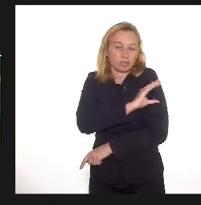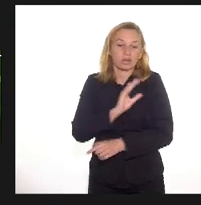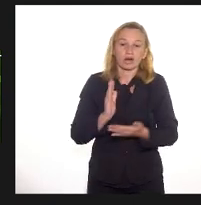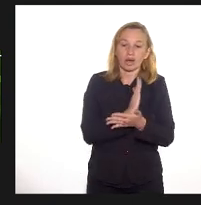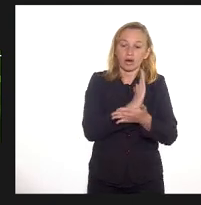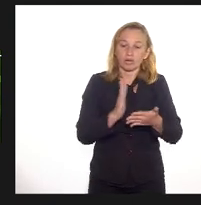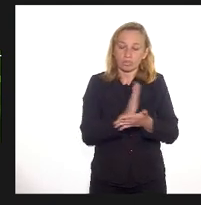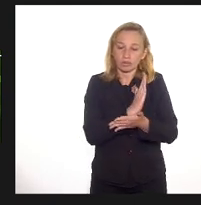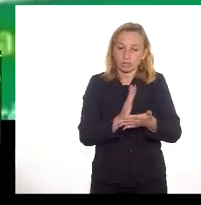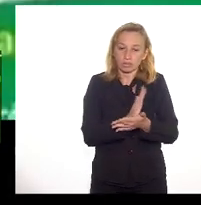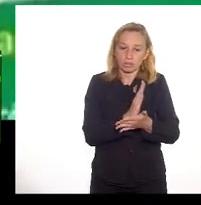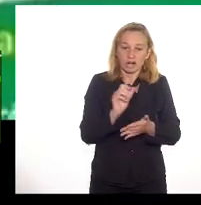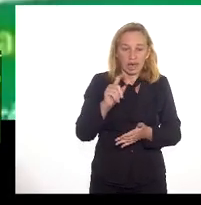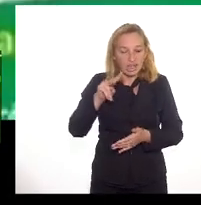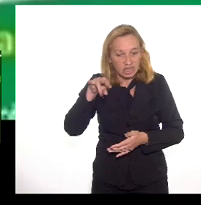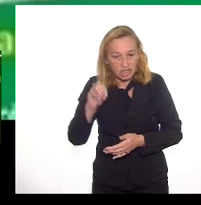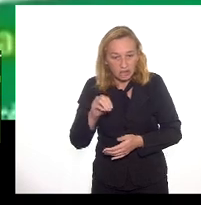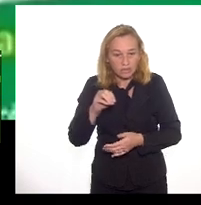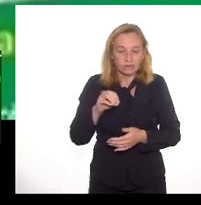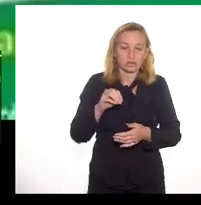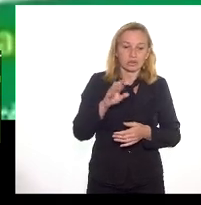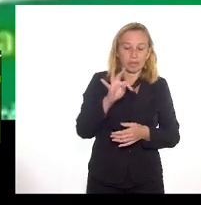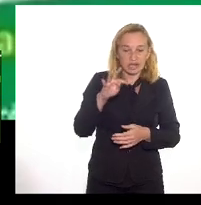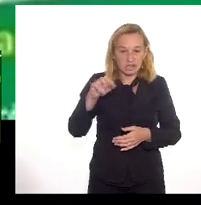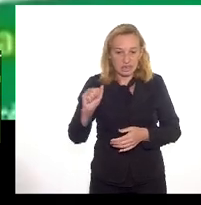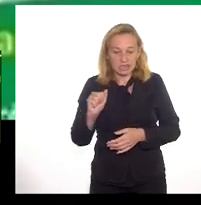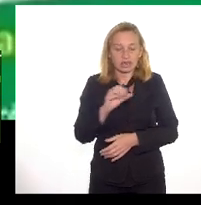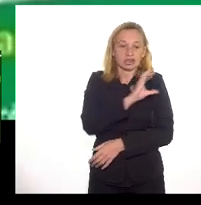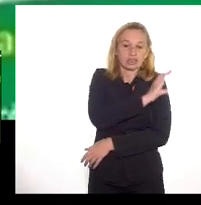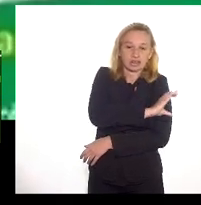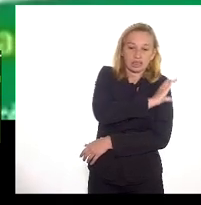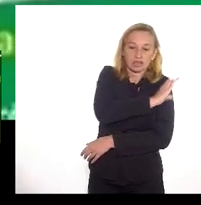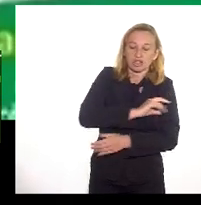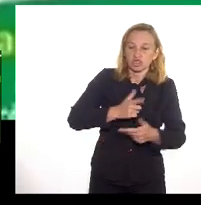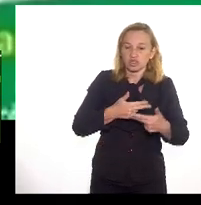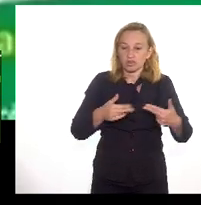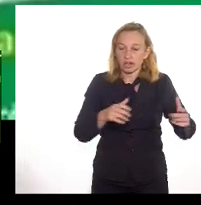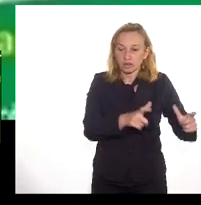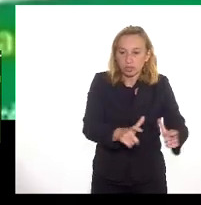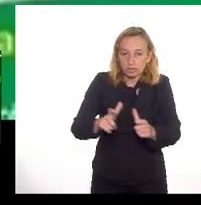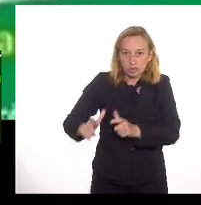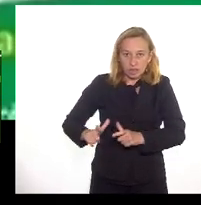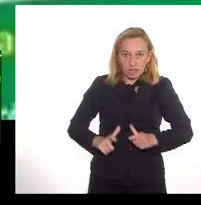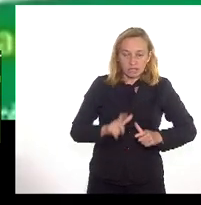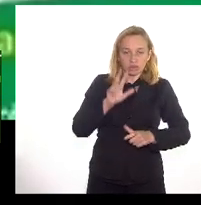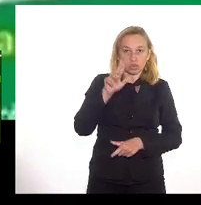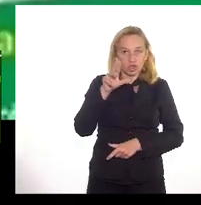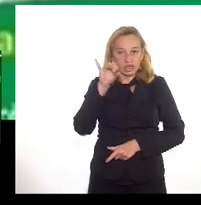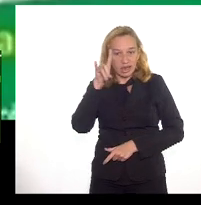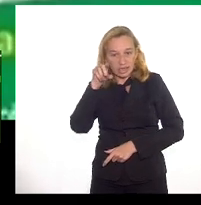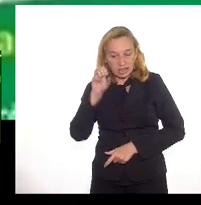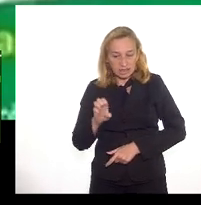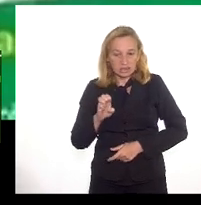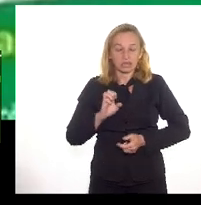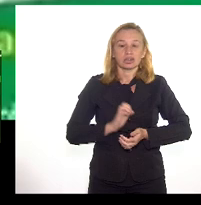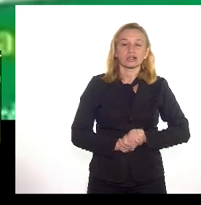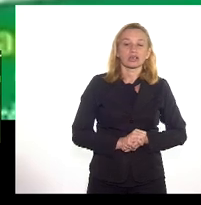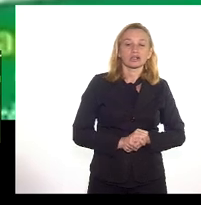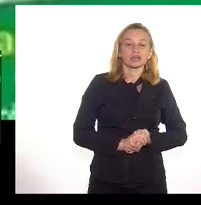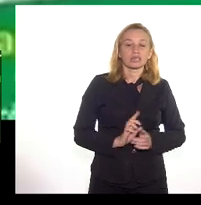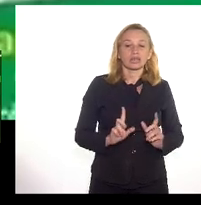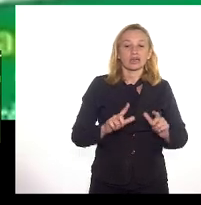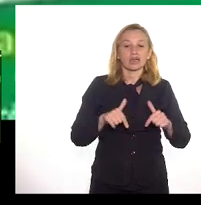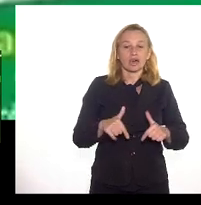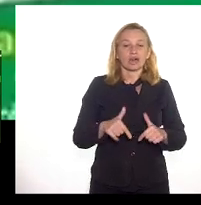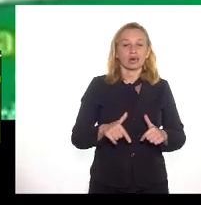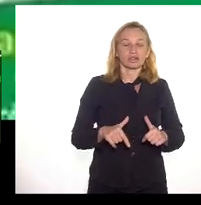ativos da Bacia de Campos. A unidade da Bacia de Santos. Enfim, são diversas unidades, como a unidade Búzios, que atuam